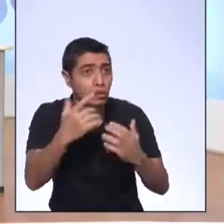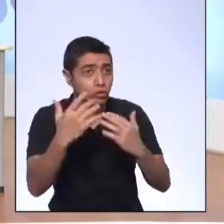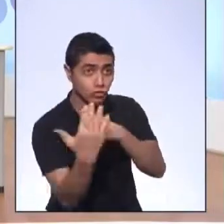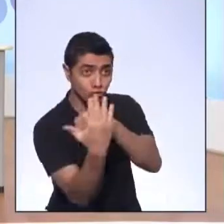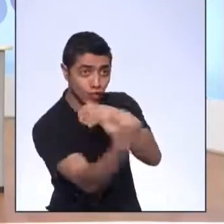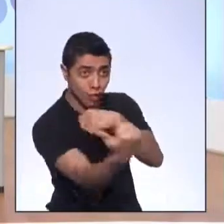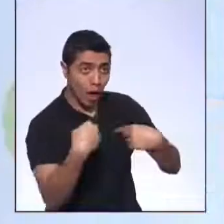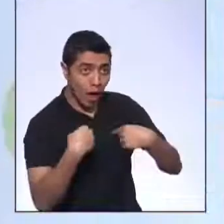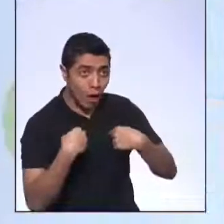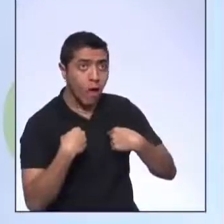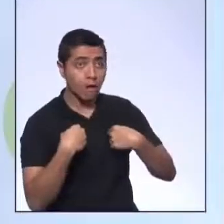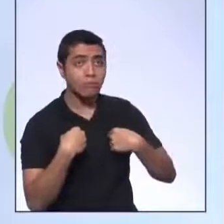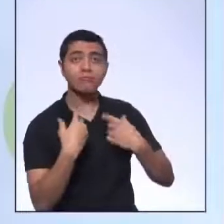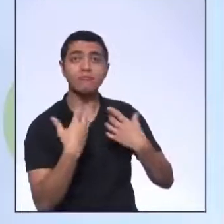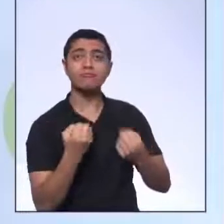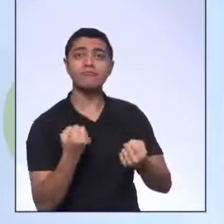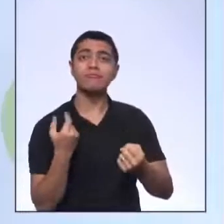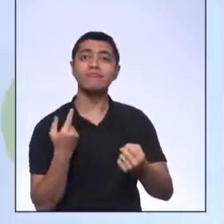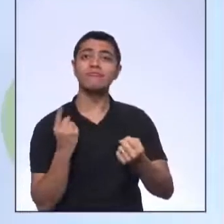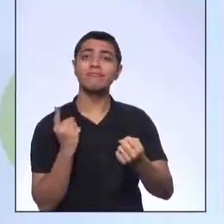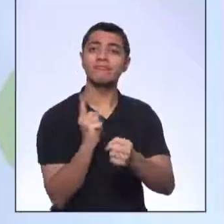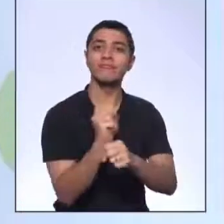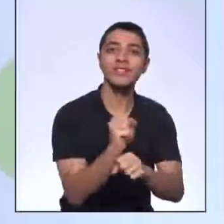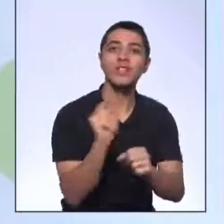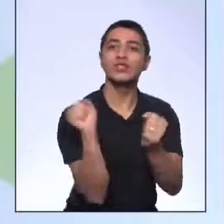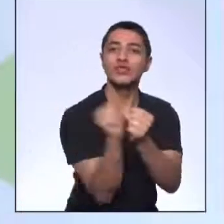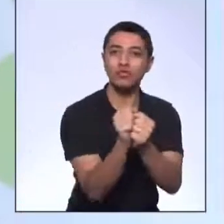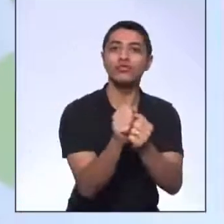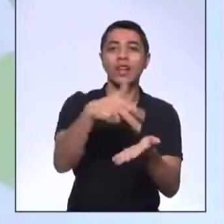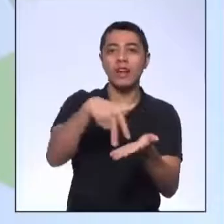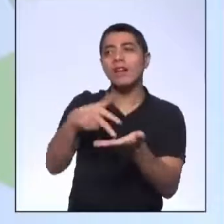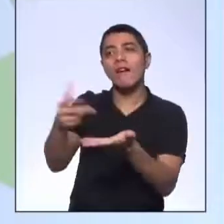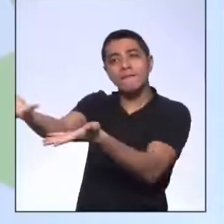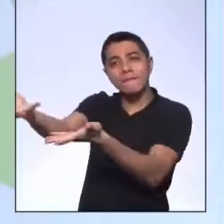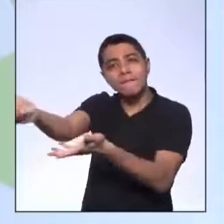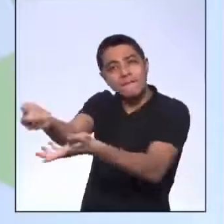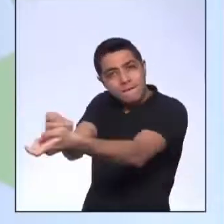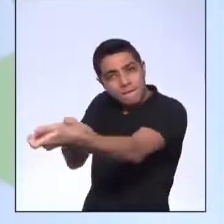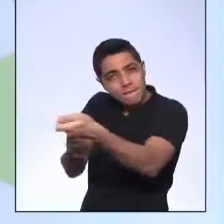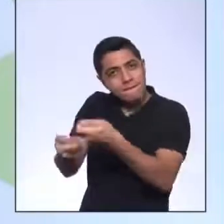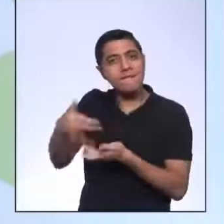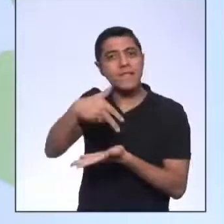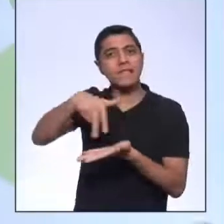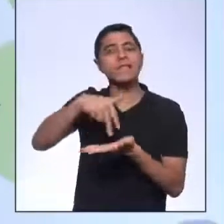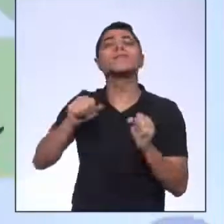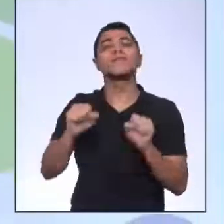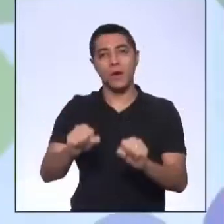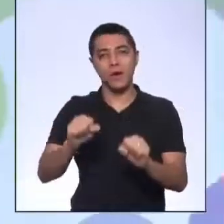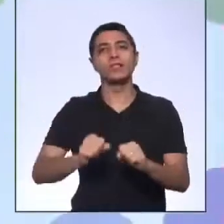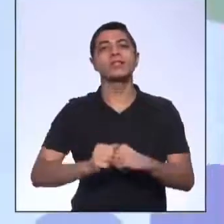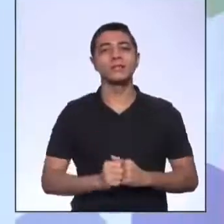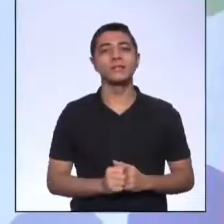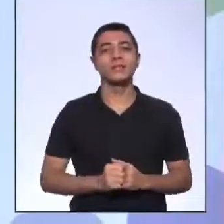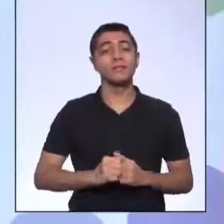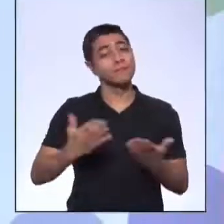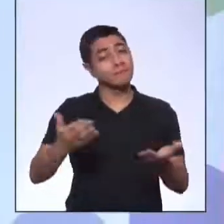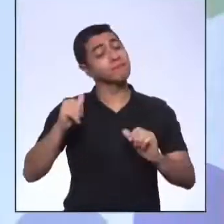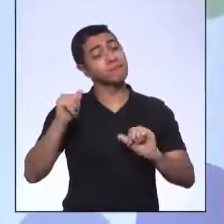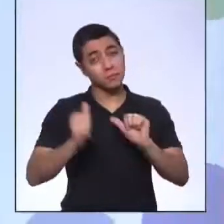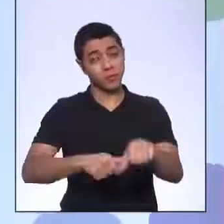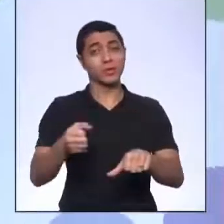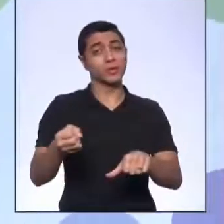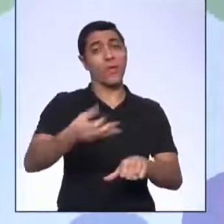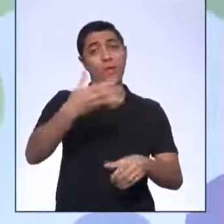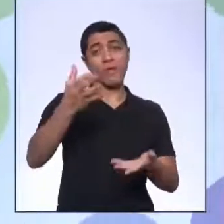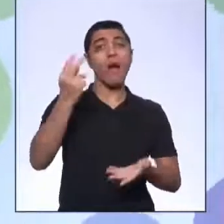então olha como que essa mudança foi importante da sua história da dança tá uma coisa que até então era impensável né se